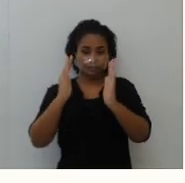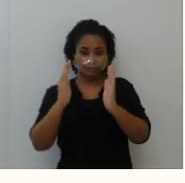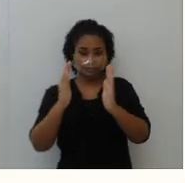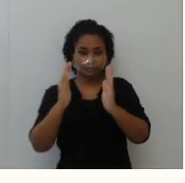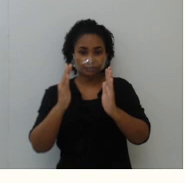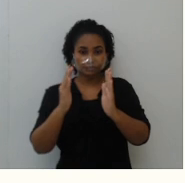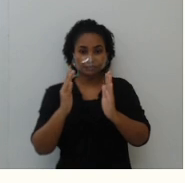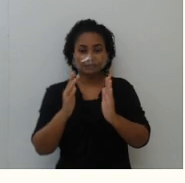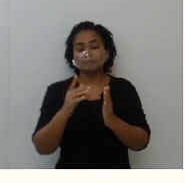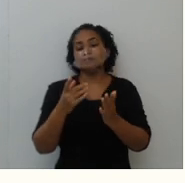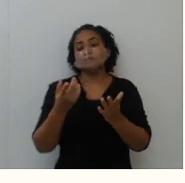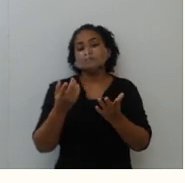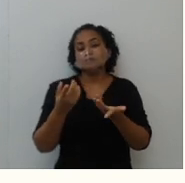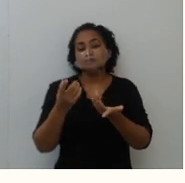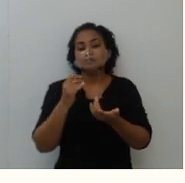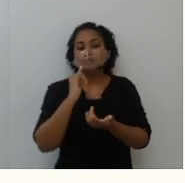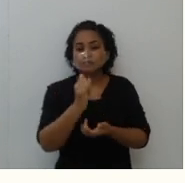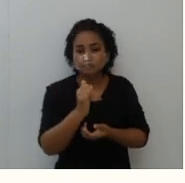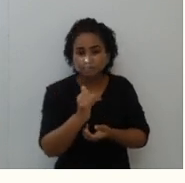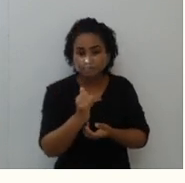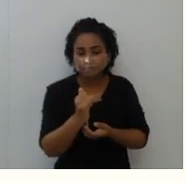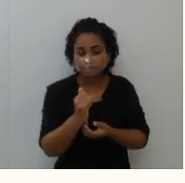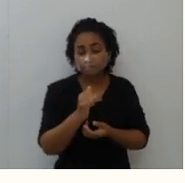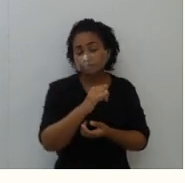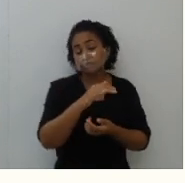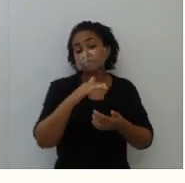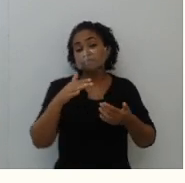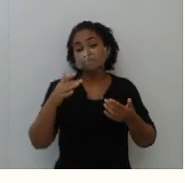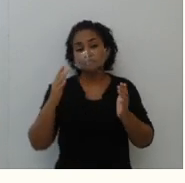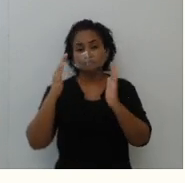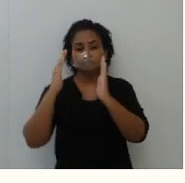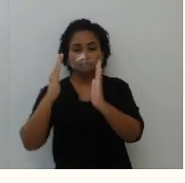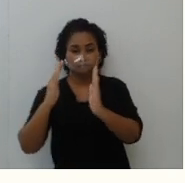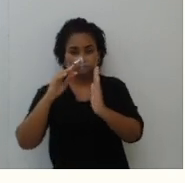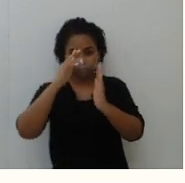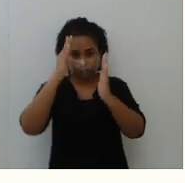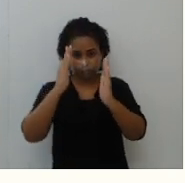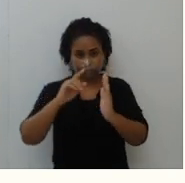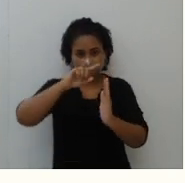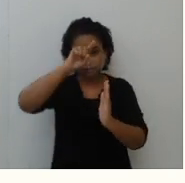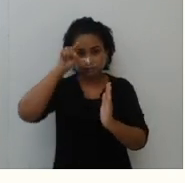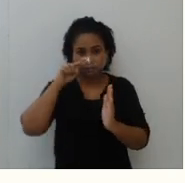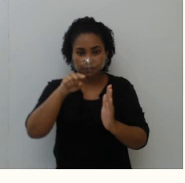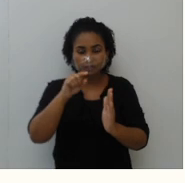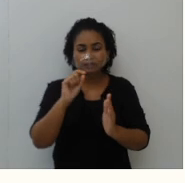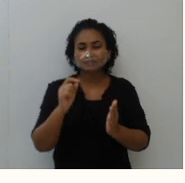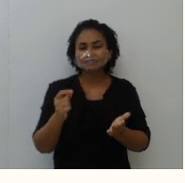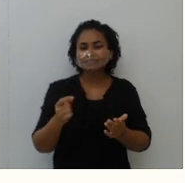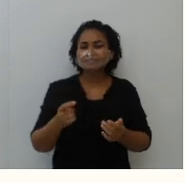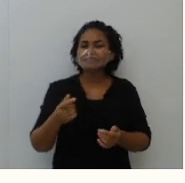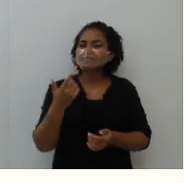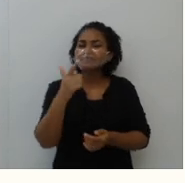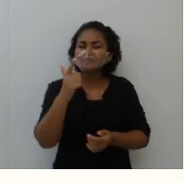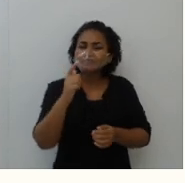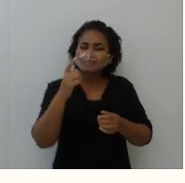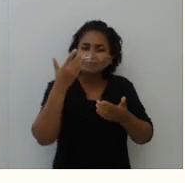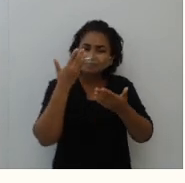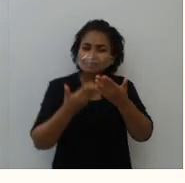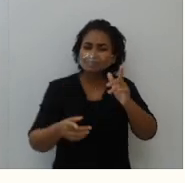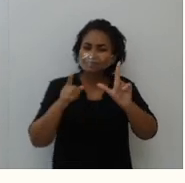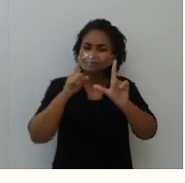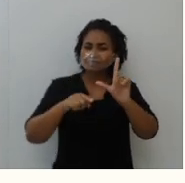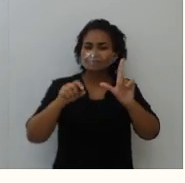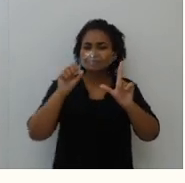para o he, she, it. E quando chega na interrogativa e na negativa, o verbo work está sem o S. Ficou